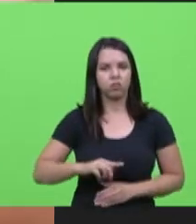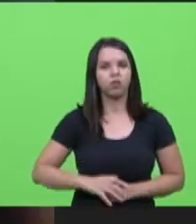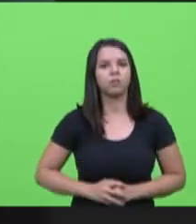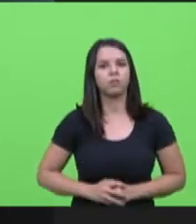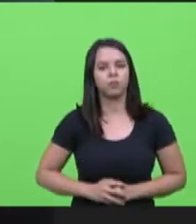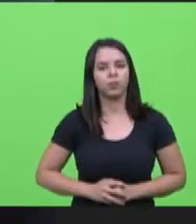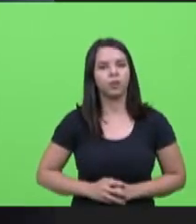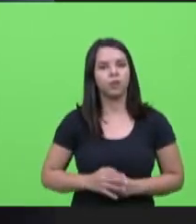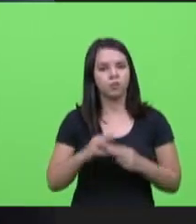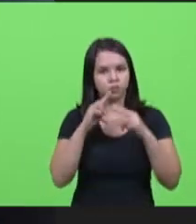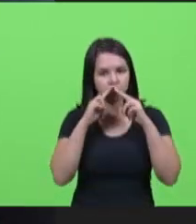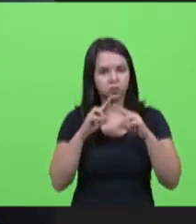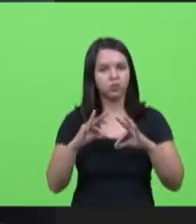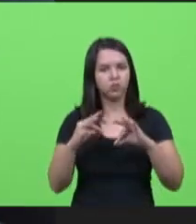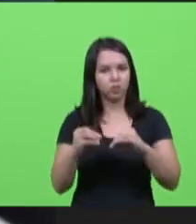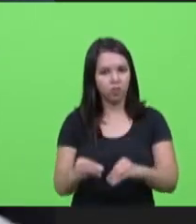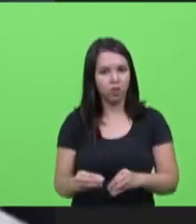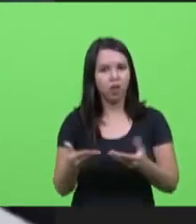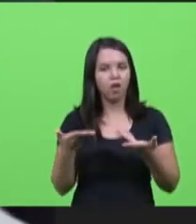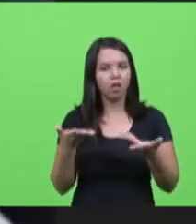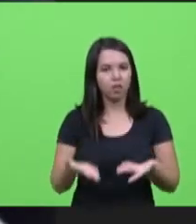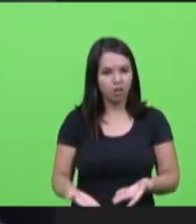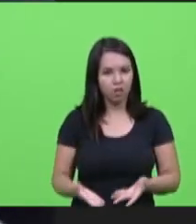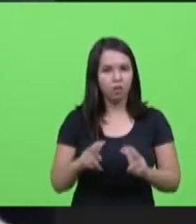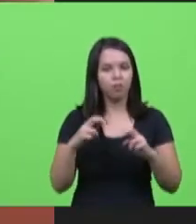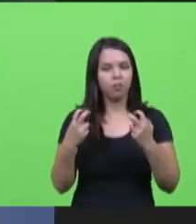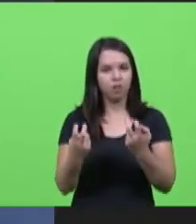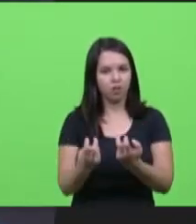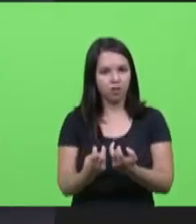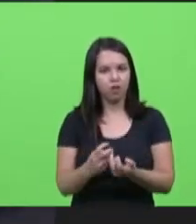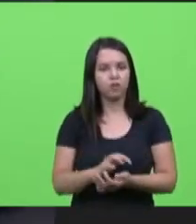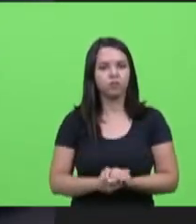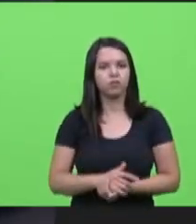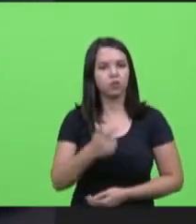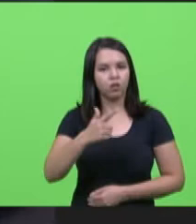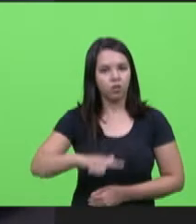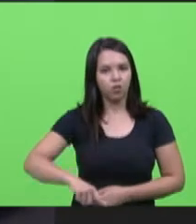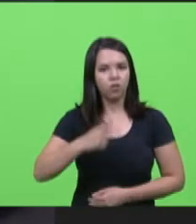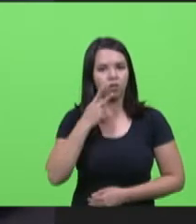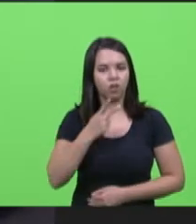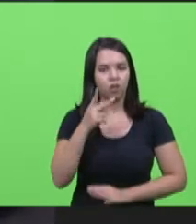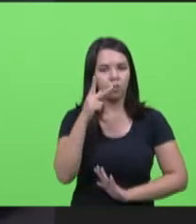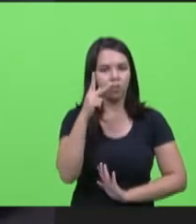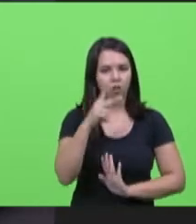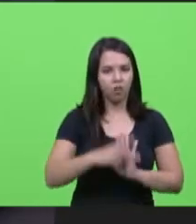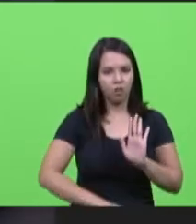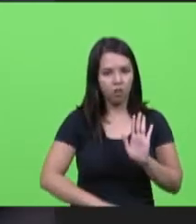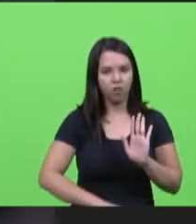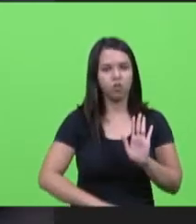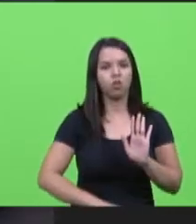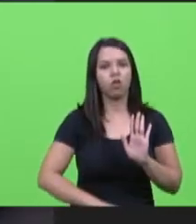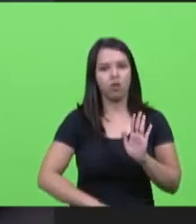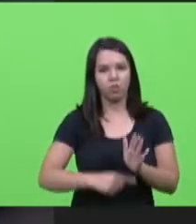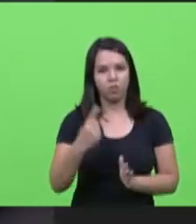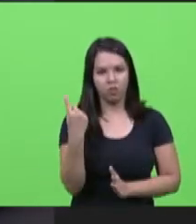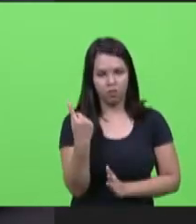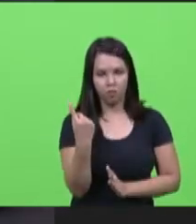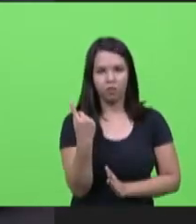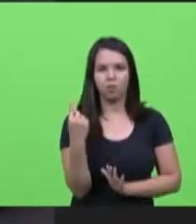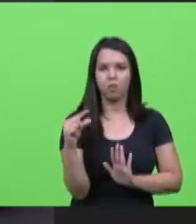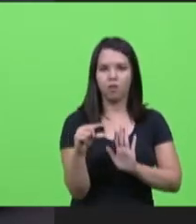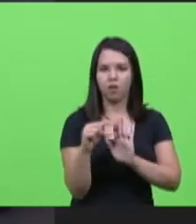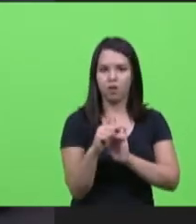pudéssemos chegar até o plenário. E reafirmar aqui, senhor presidente, que no projeto original, no parágrafo único do artigo 1º,